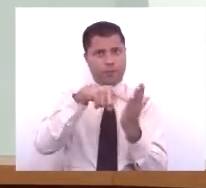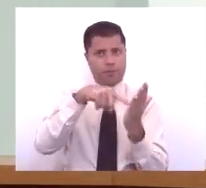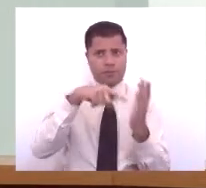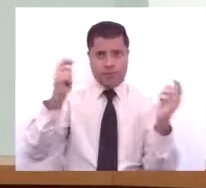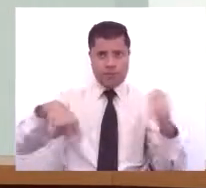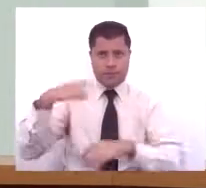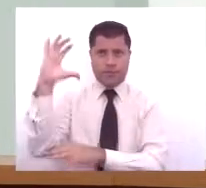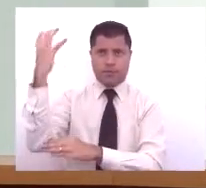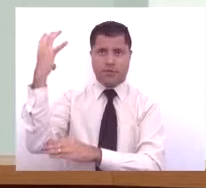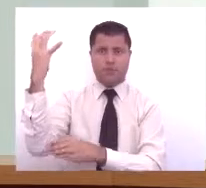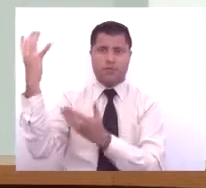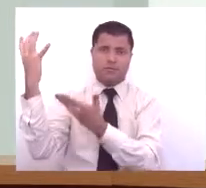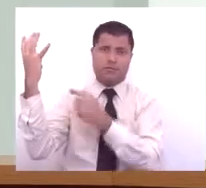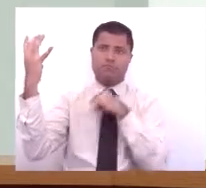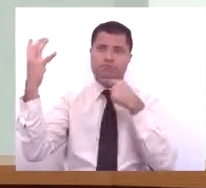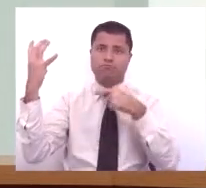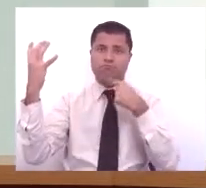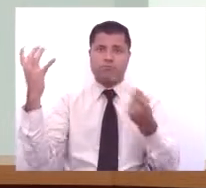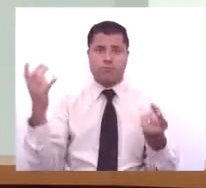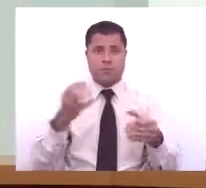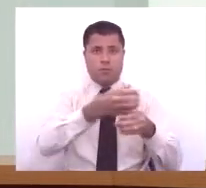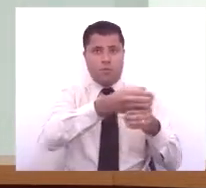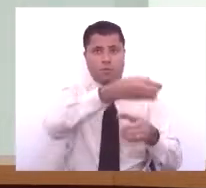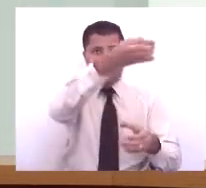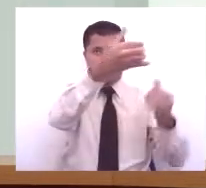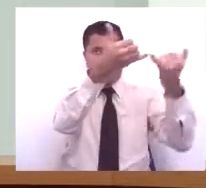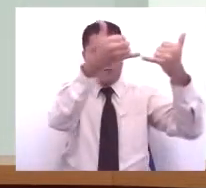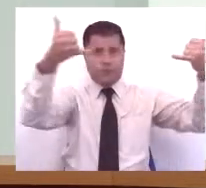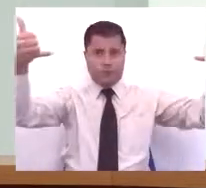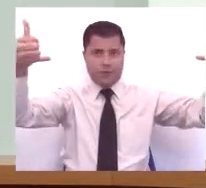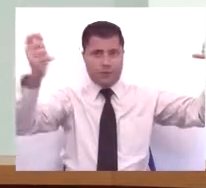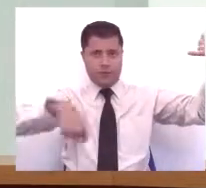não vota. Poste também não vota.